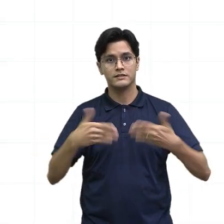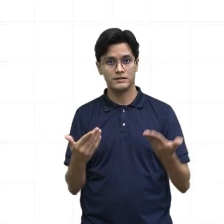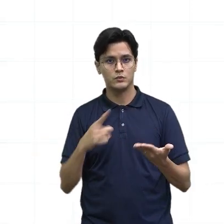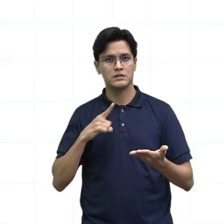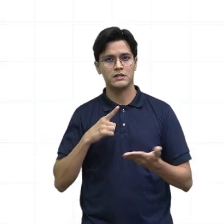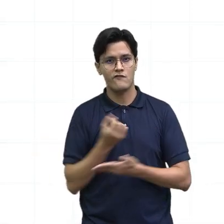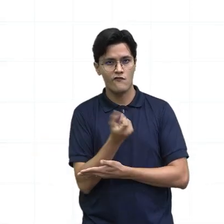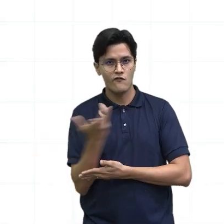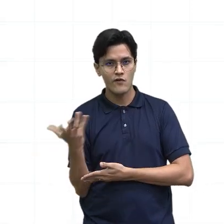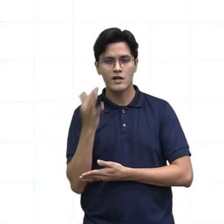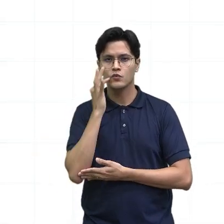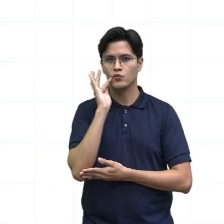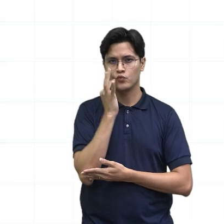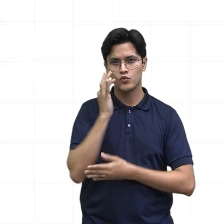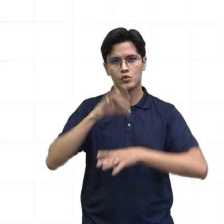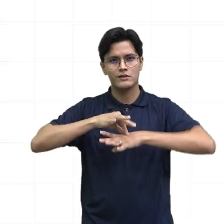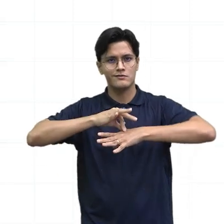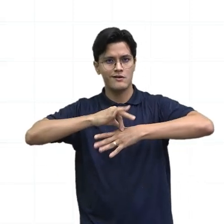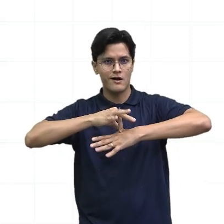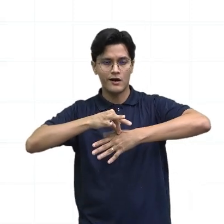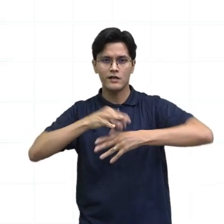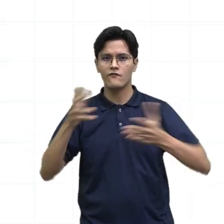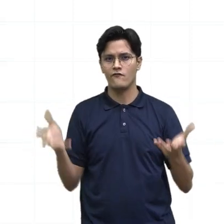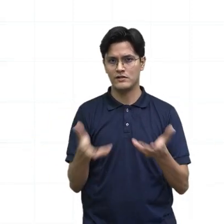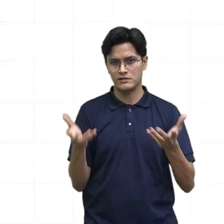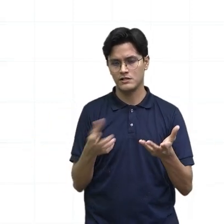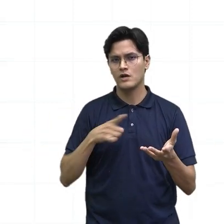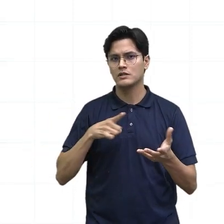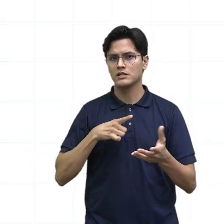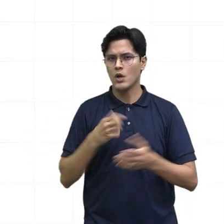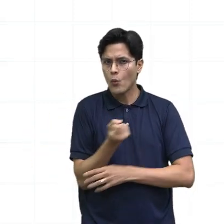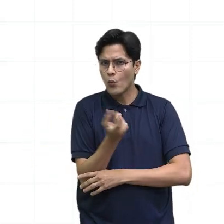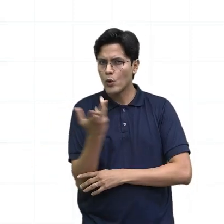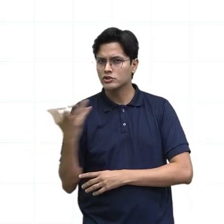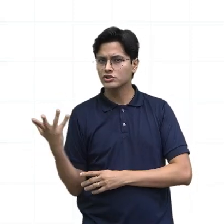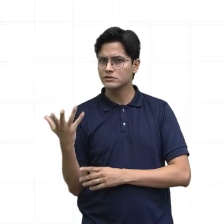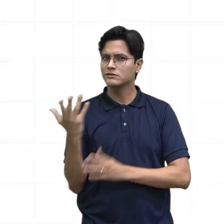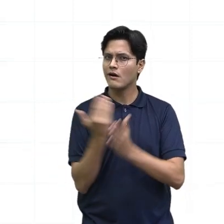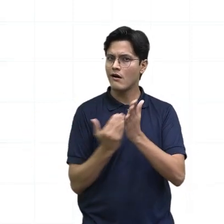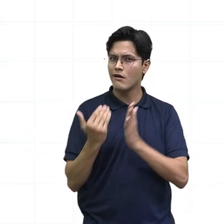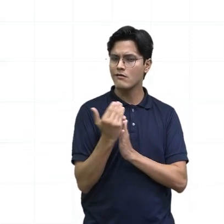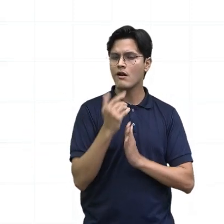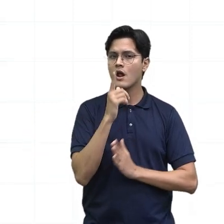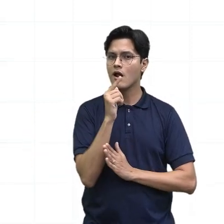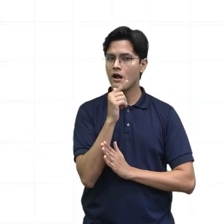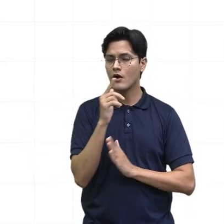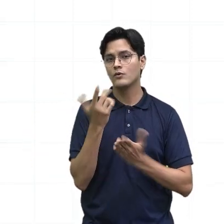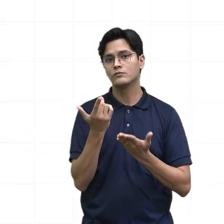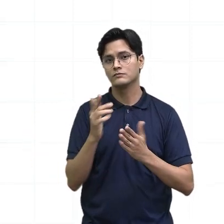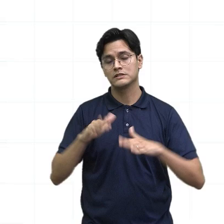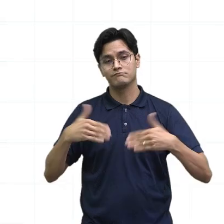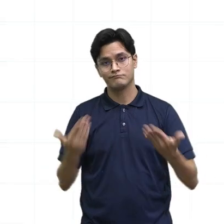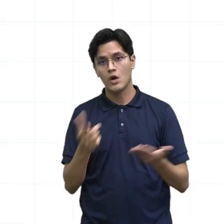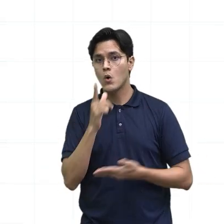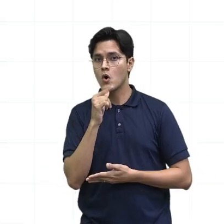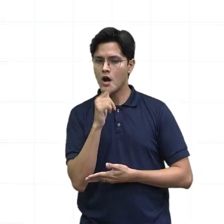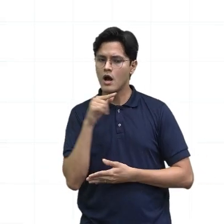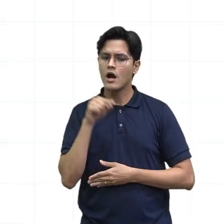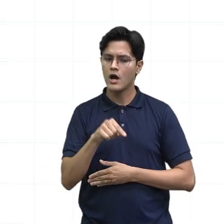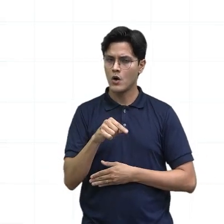né, possuem uma alta concentração de água. E aí essa água, a gente, pode favorecer então o surgimento